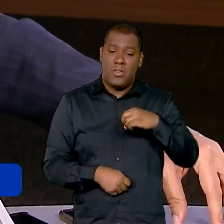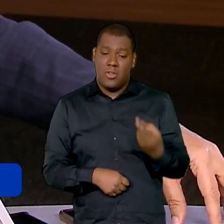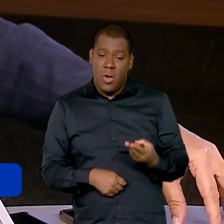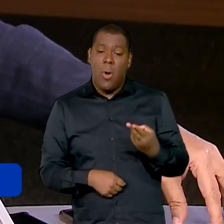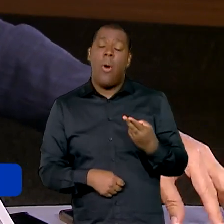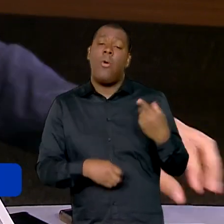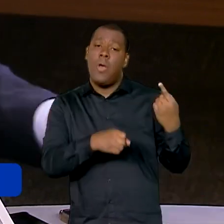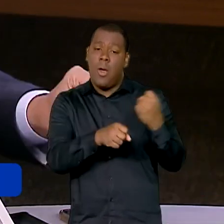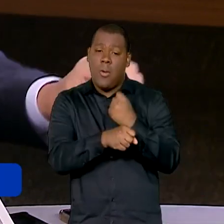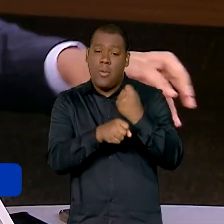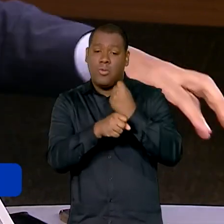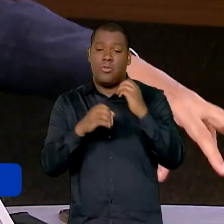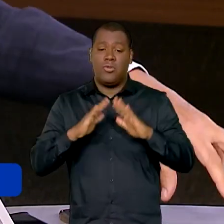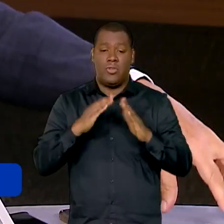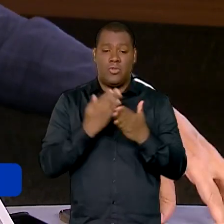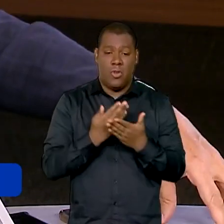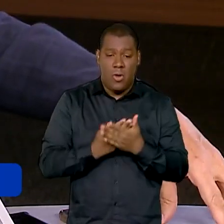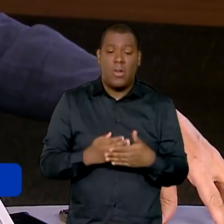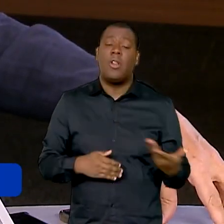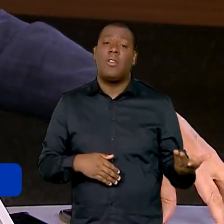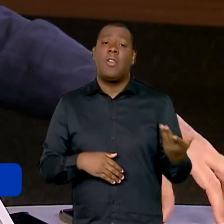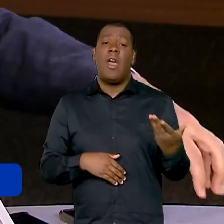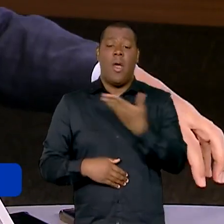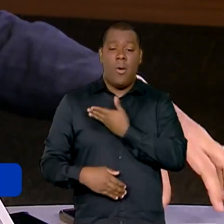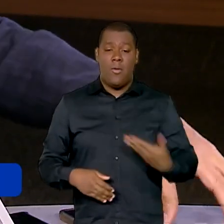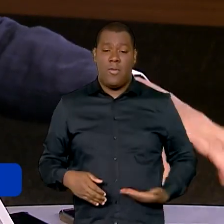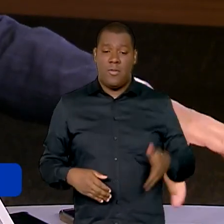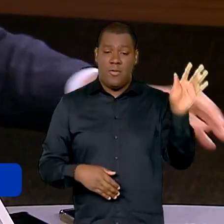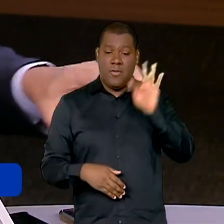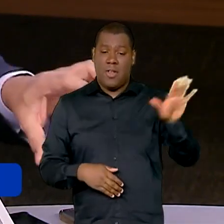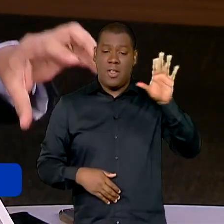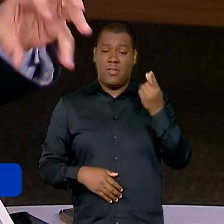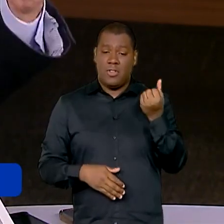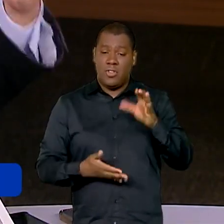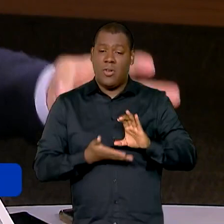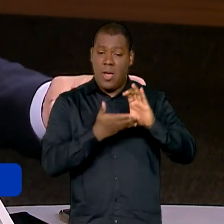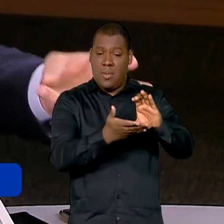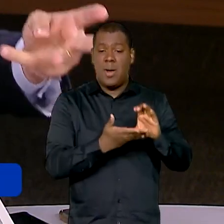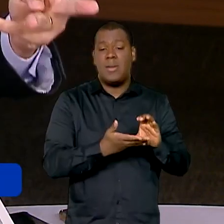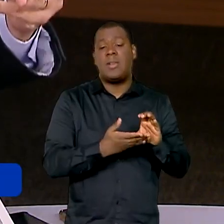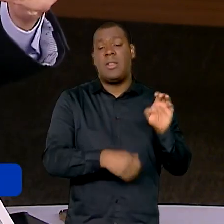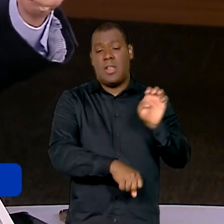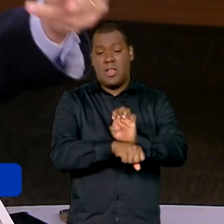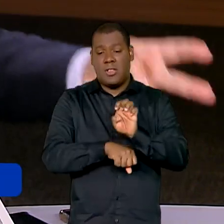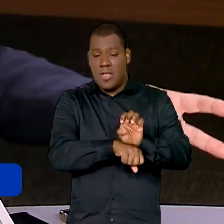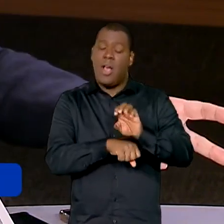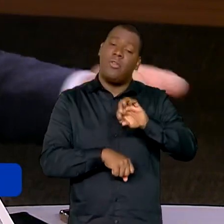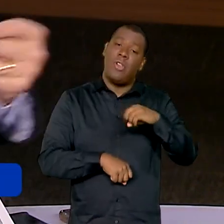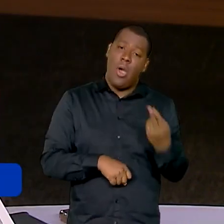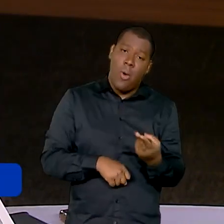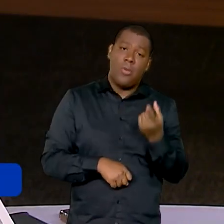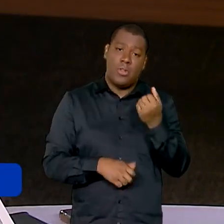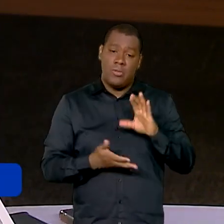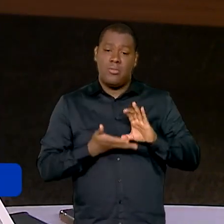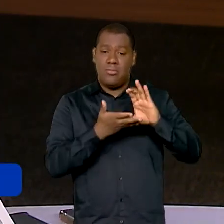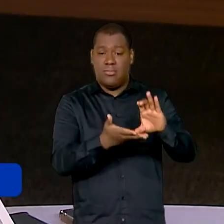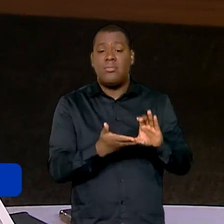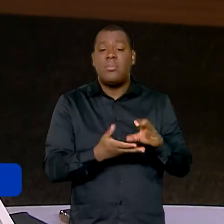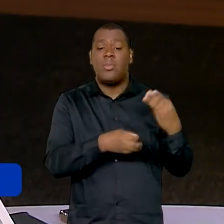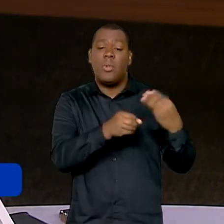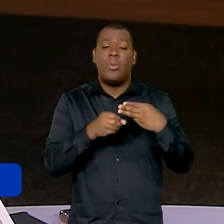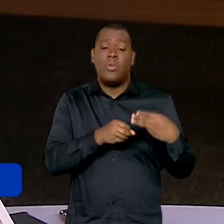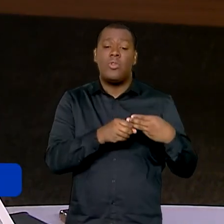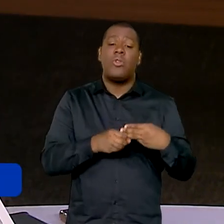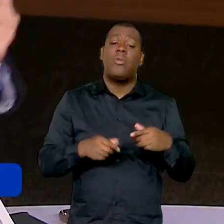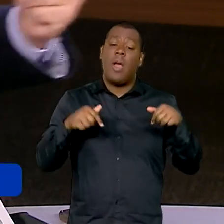para o município ou para o Estado, e é o município ou o Estado que licita a obra, que executa a obra. O